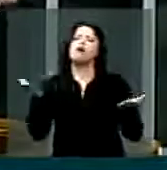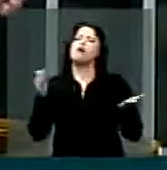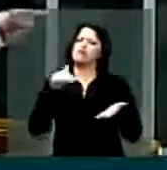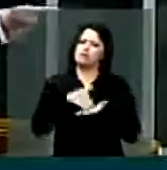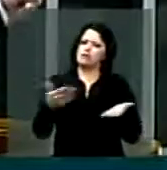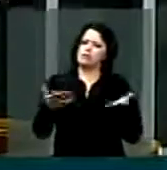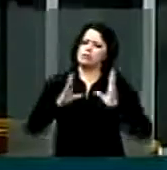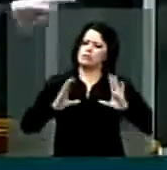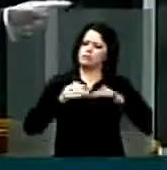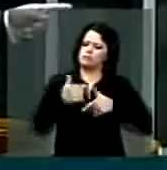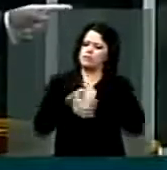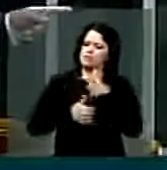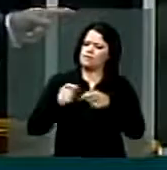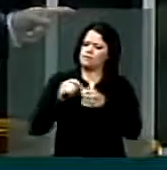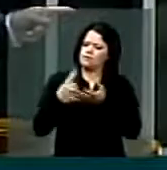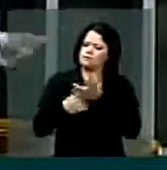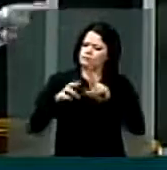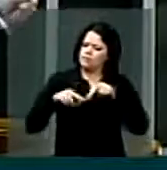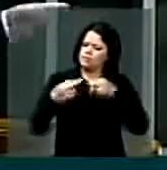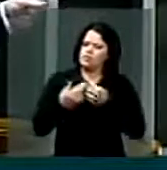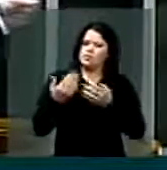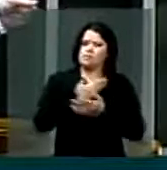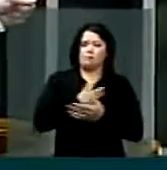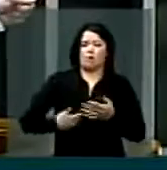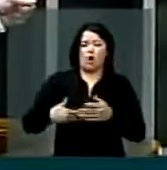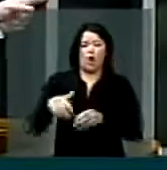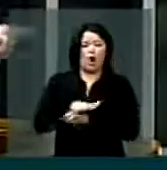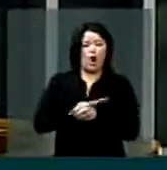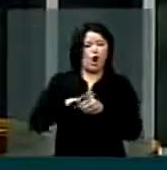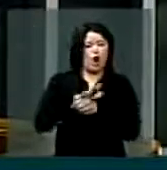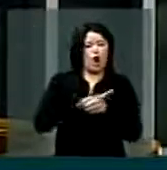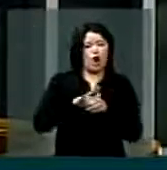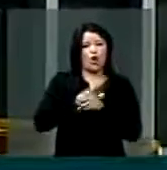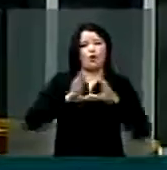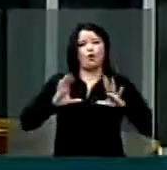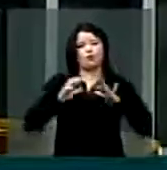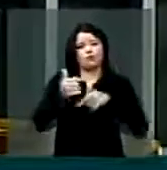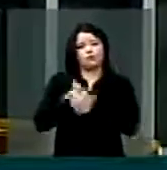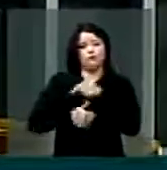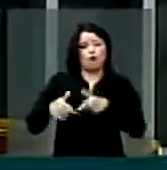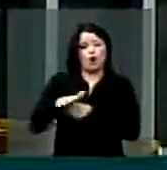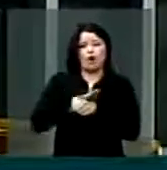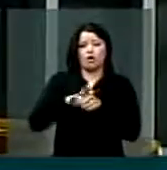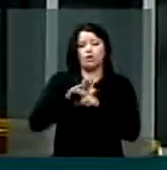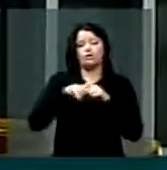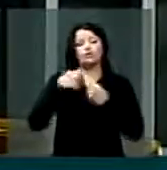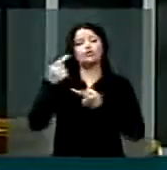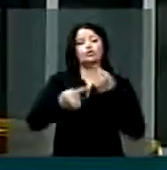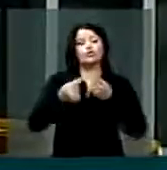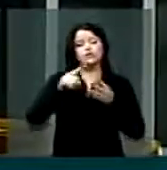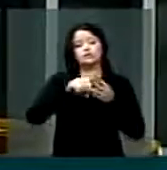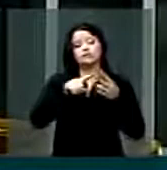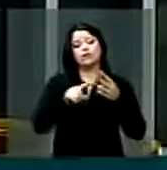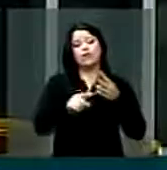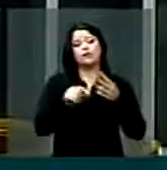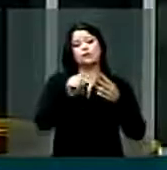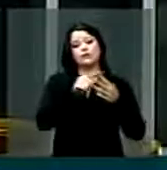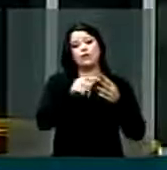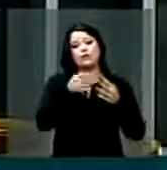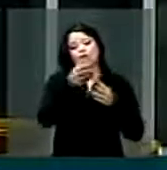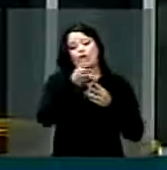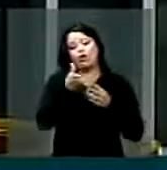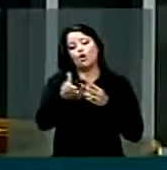Trabalho reuniu e fez audiência pública, aliás, lotada, a Comissão do Trabalho, o plenário lotado, para discutir três